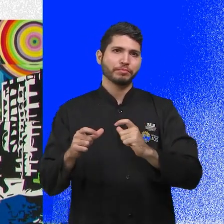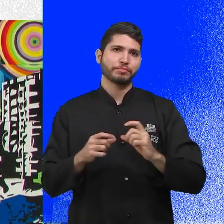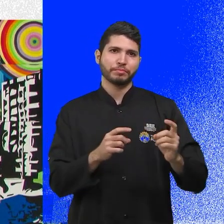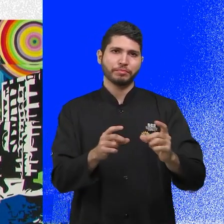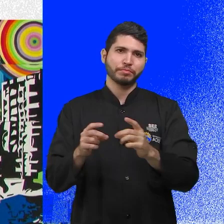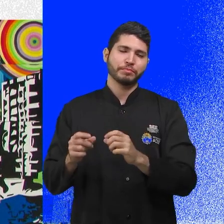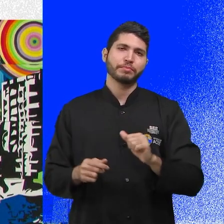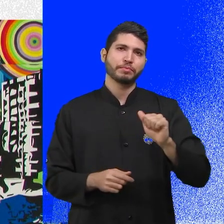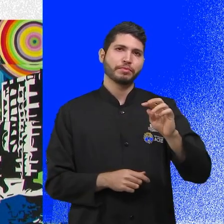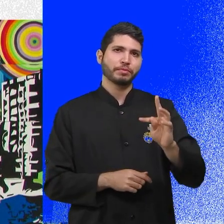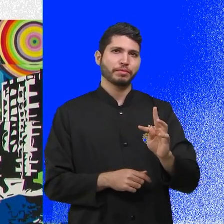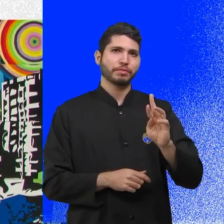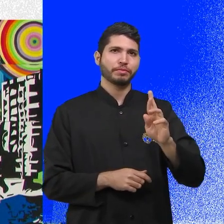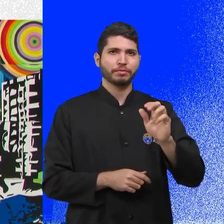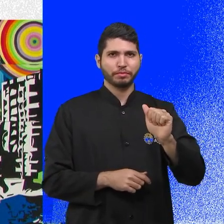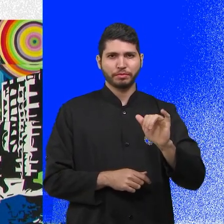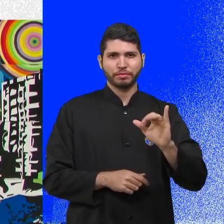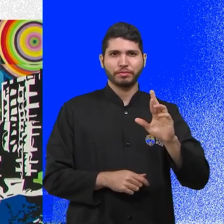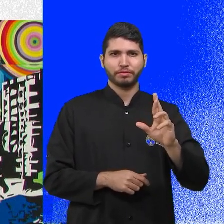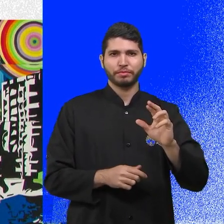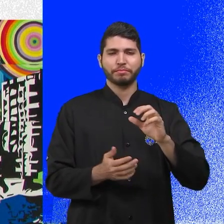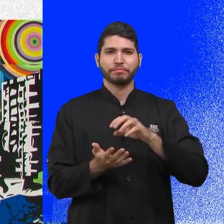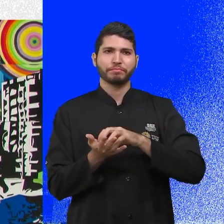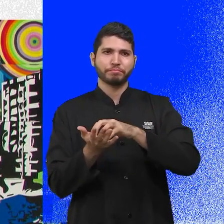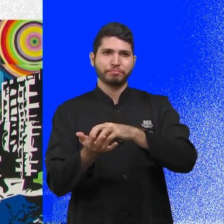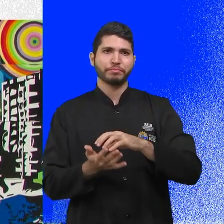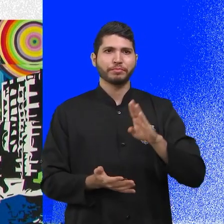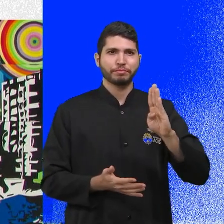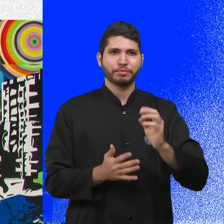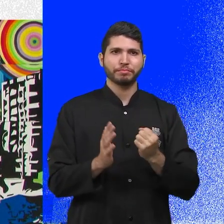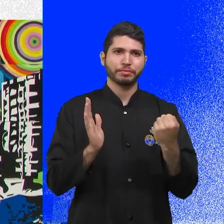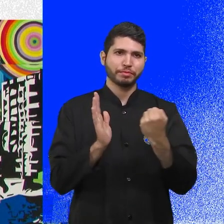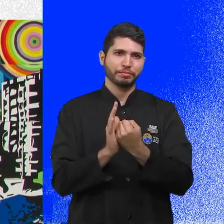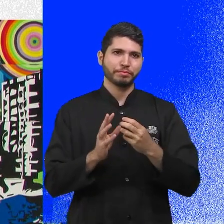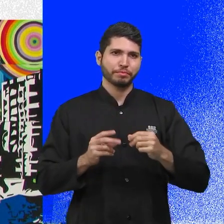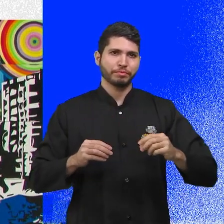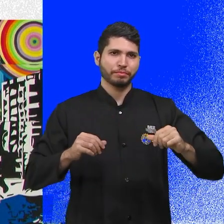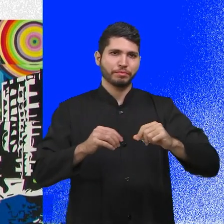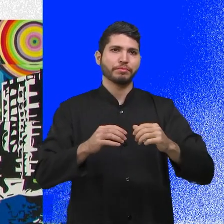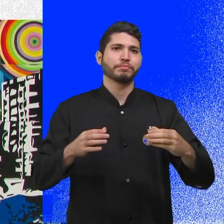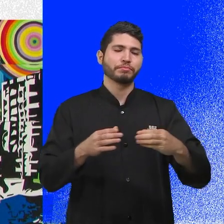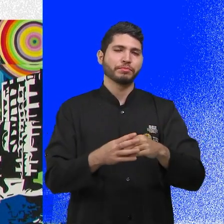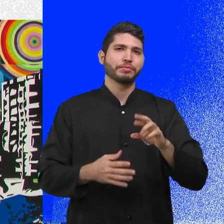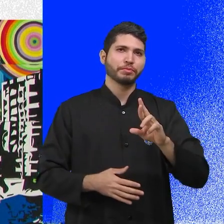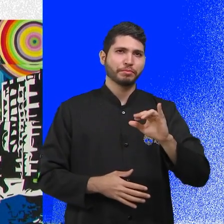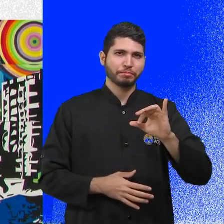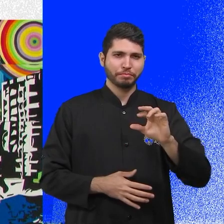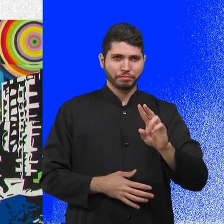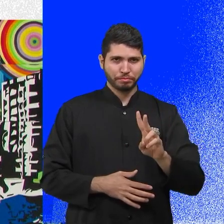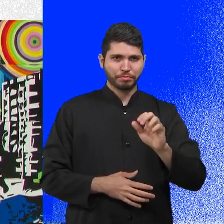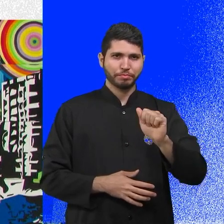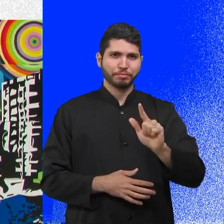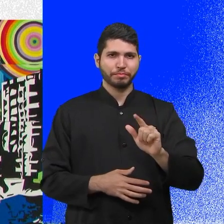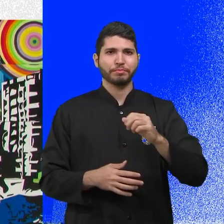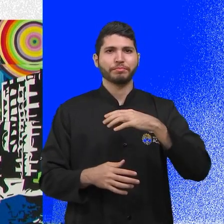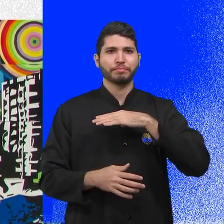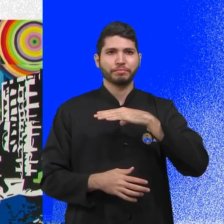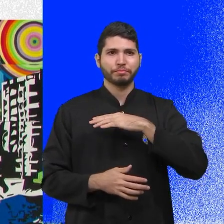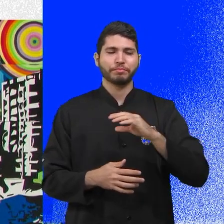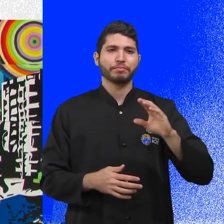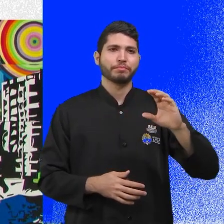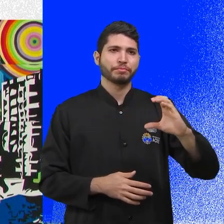atrair turistas. Letra B: marcar territórios de grupos rivais urbanos. Letra C: